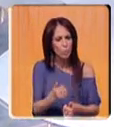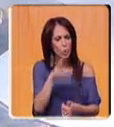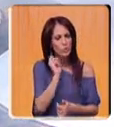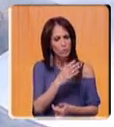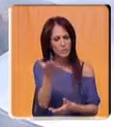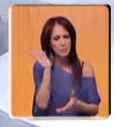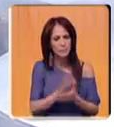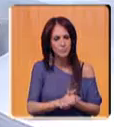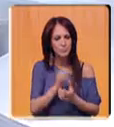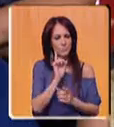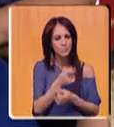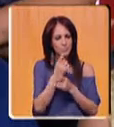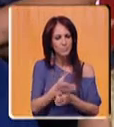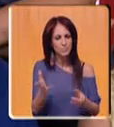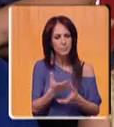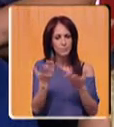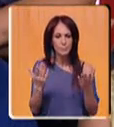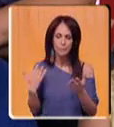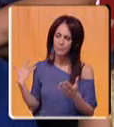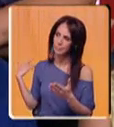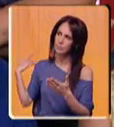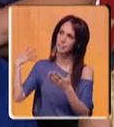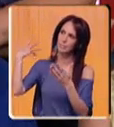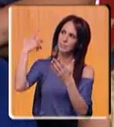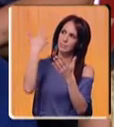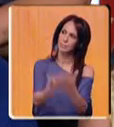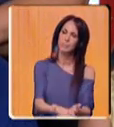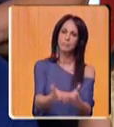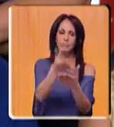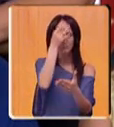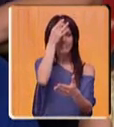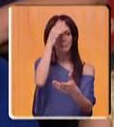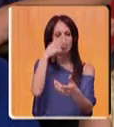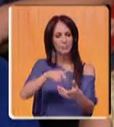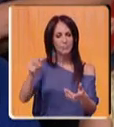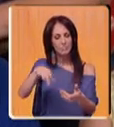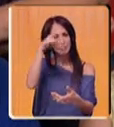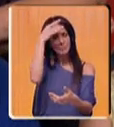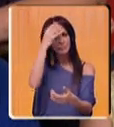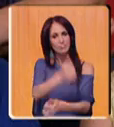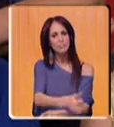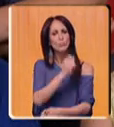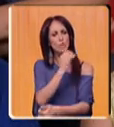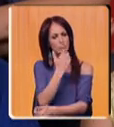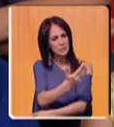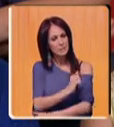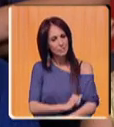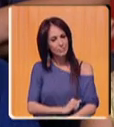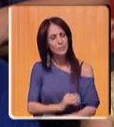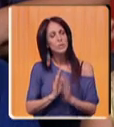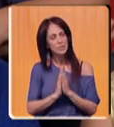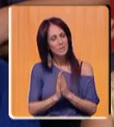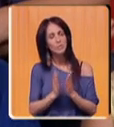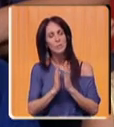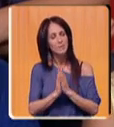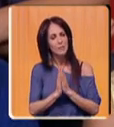de ser escutada, não é? É uma canção que ficou através deste tempo todo. É uma canção, de grande sucesso e ainda bem que ficou. É bom Podemos sinal. Pedir Oração,